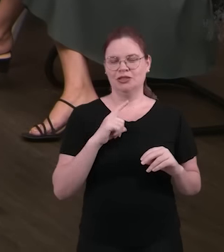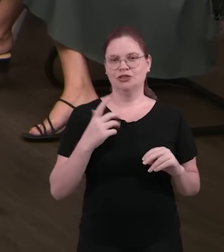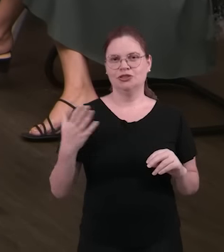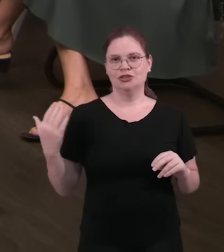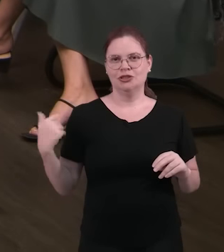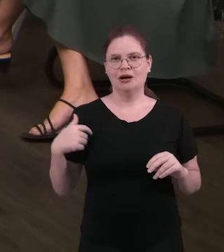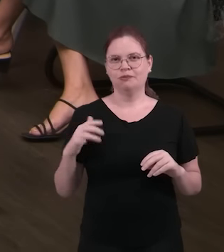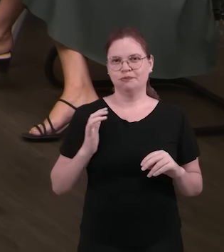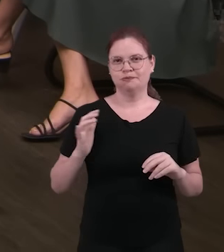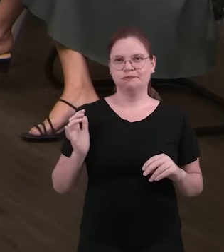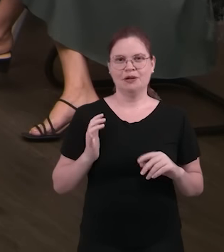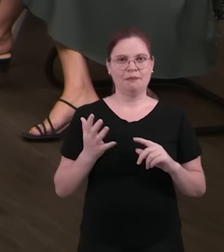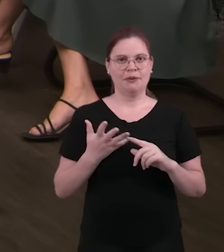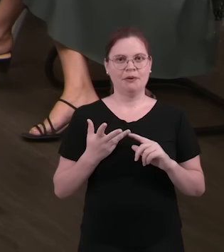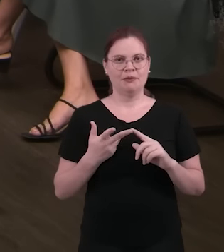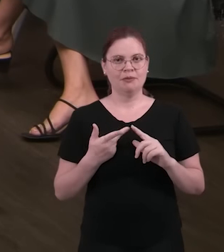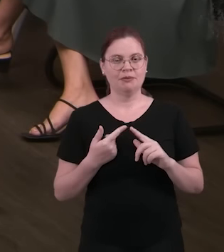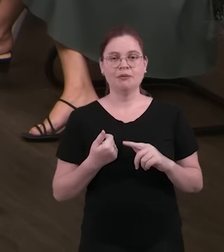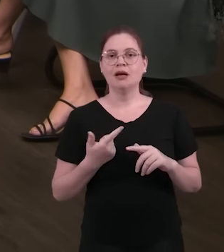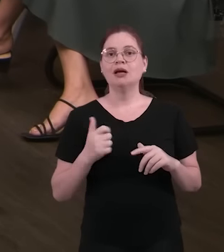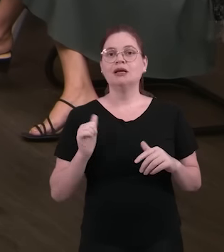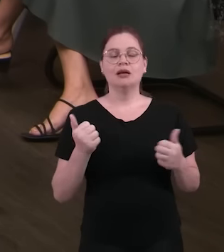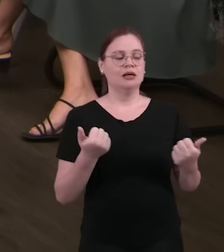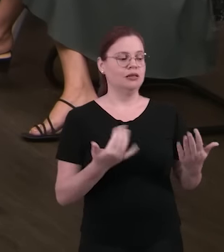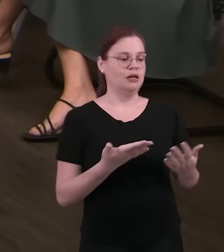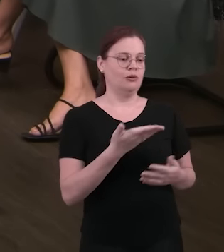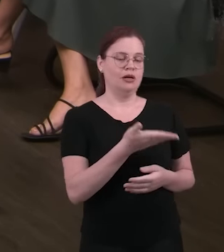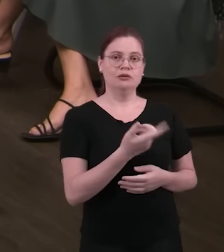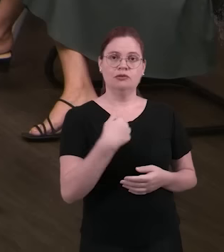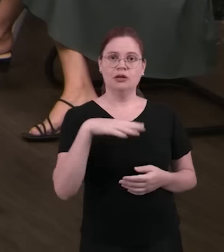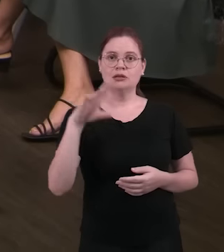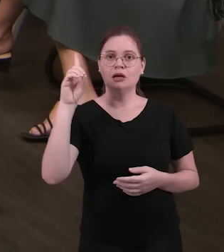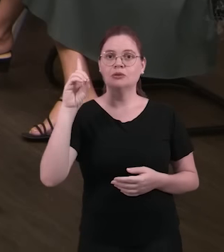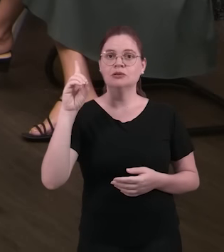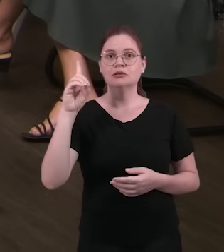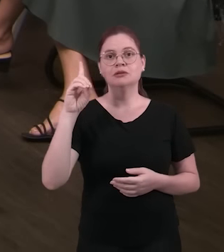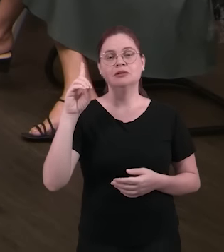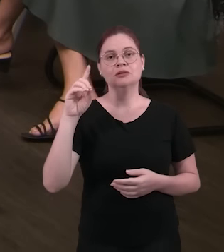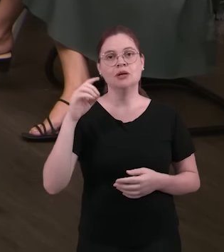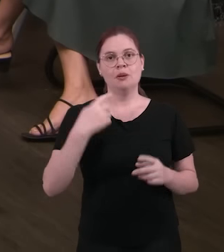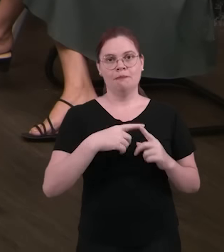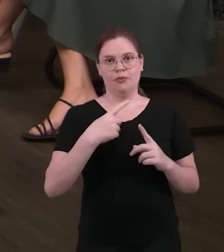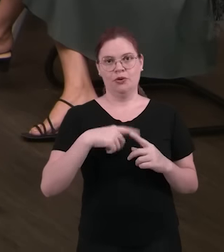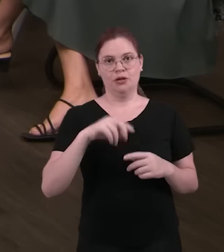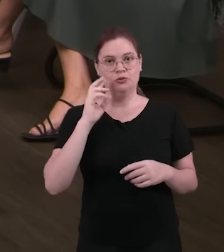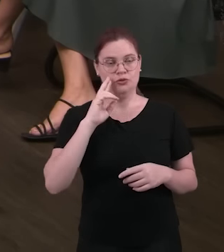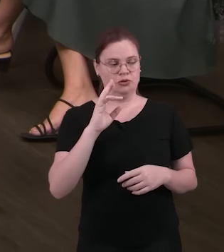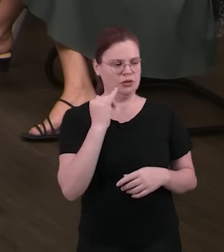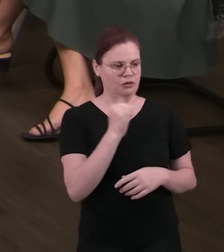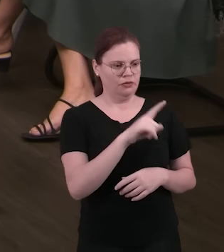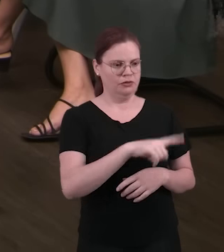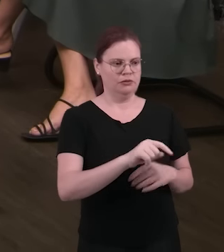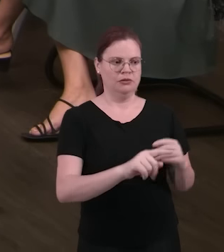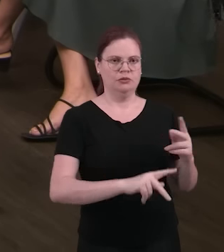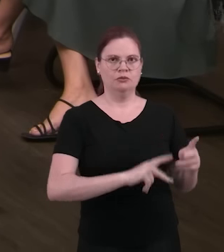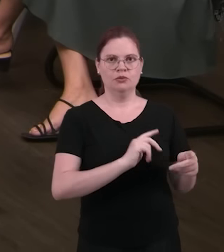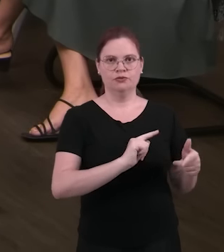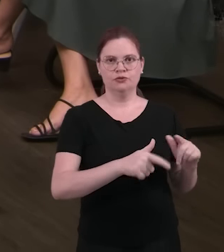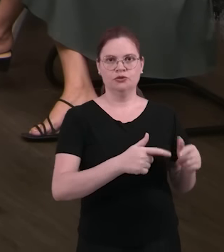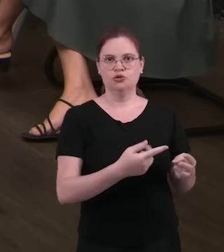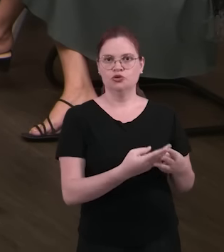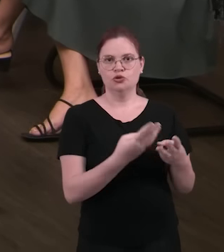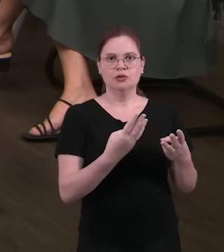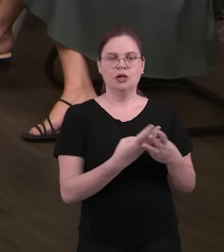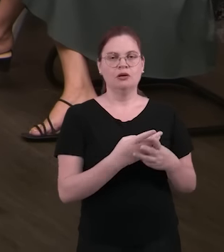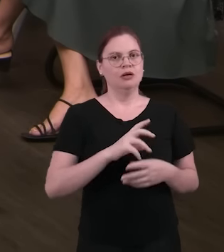riquezas, fora do Senhor que tinha permitido, porque o Senhor estava falando para os judeus. Não era para os estranhos, não era para quem